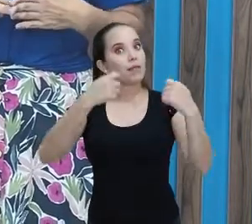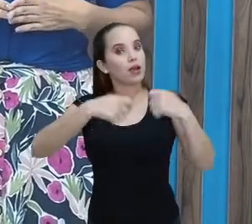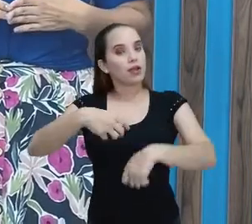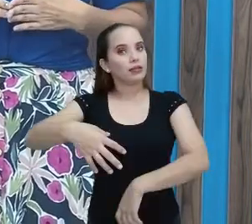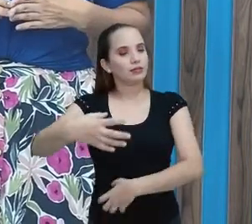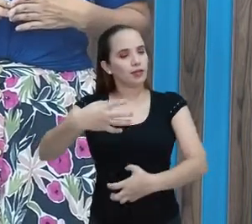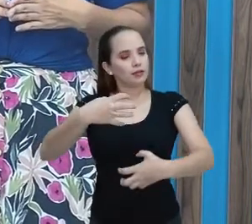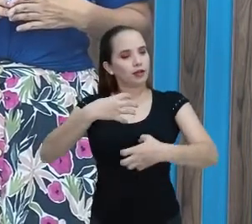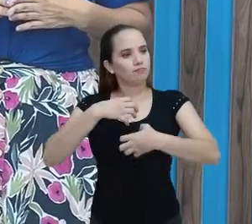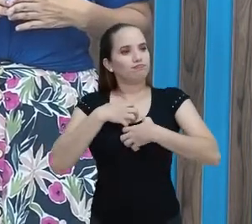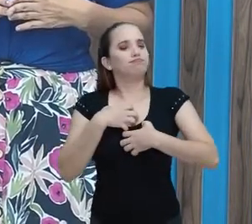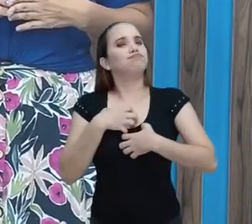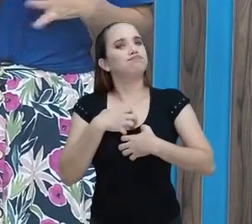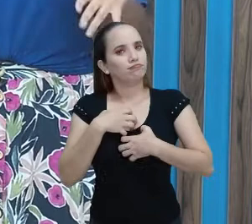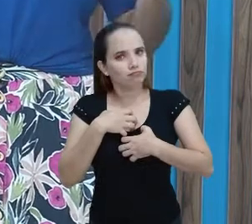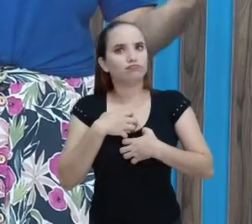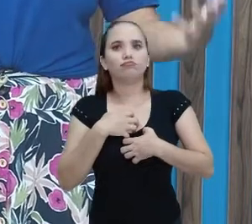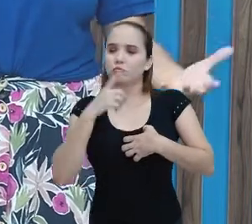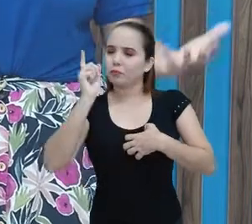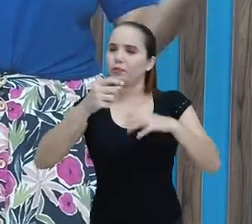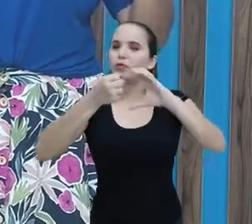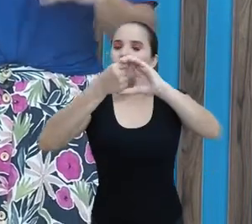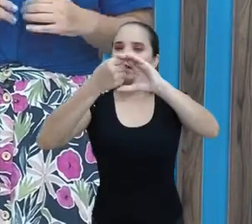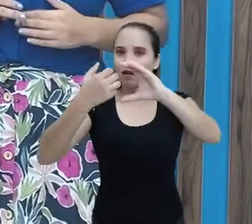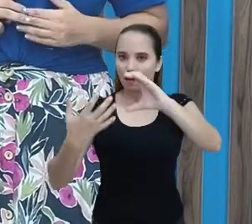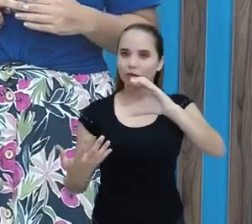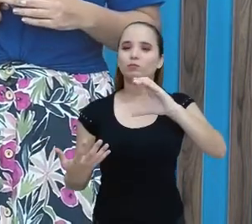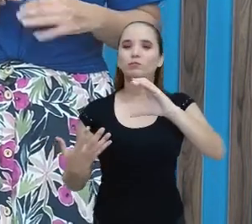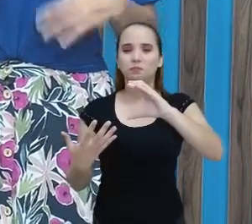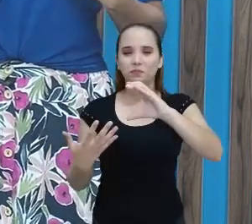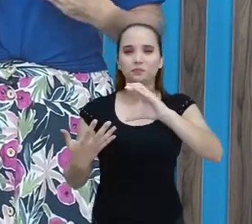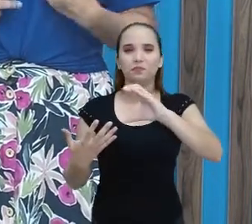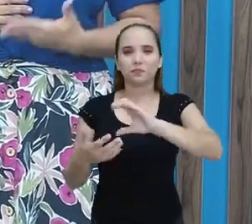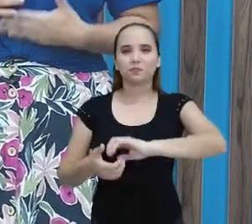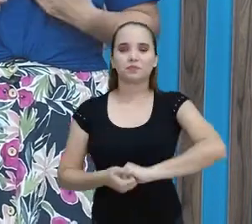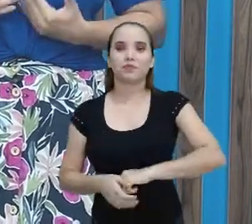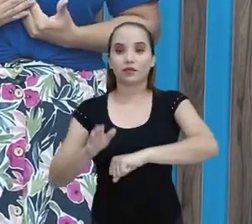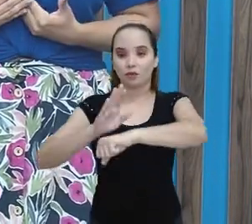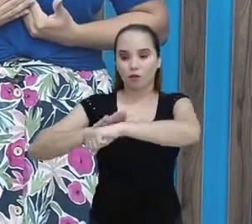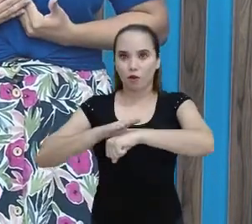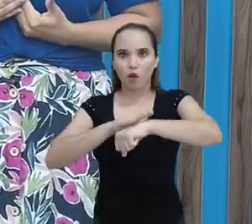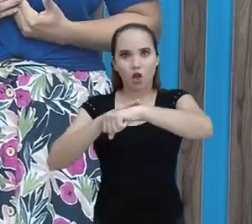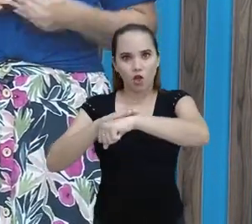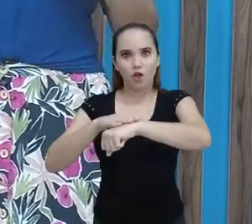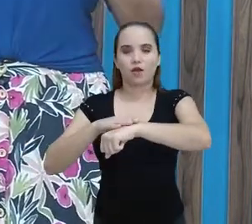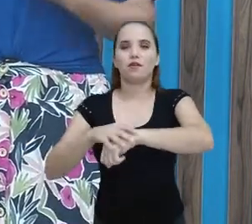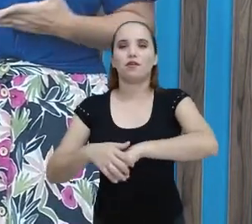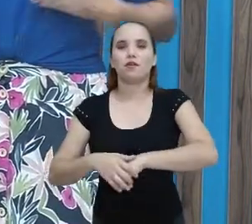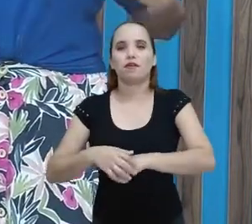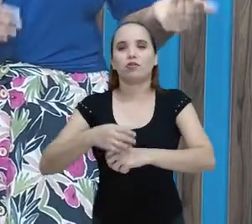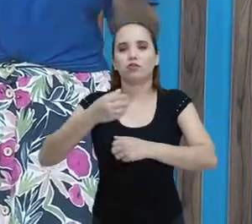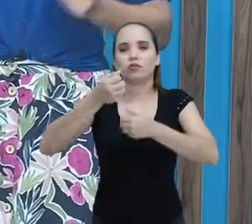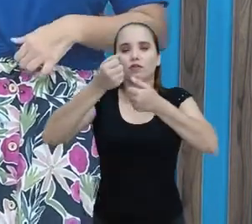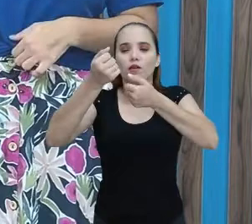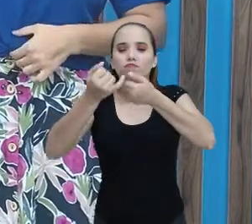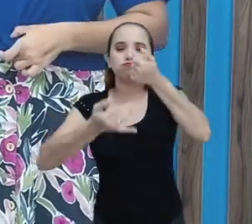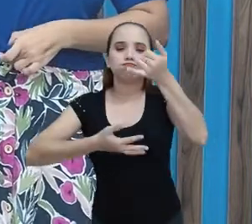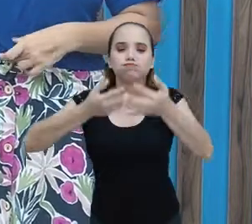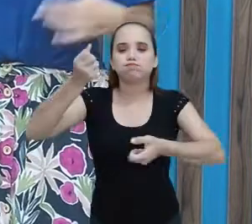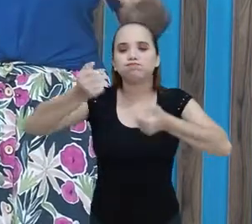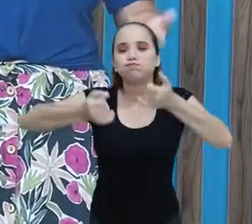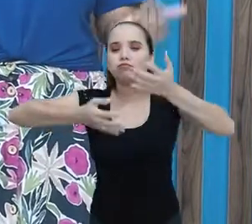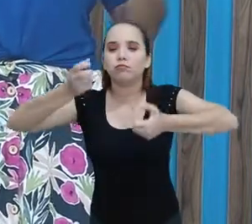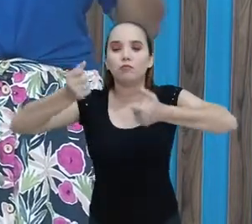atrelada a essa caracterização, né? Quando a gente faz esse movimento de contar sobre alguém para outro,